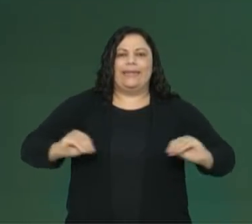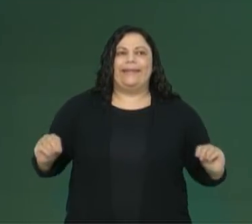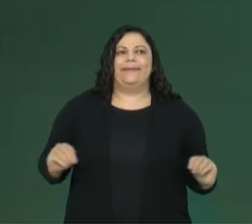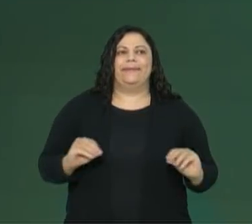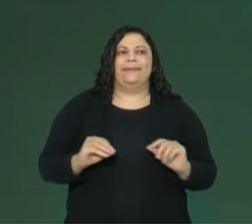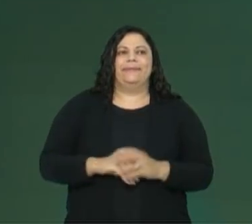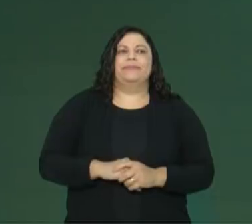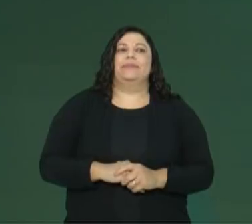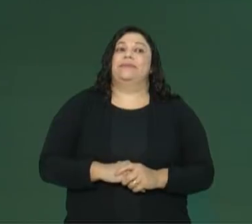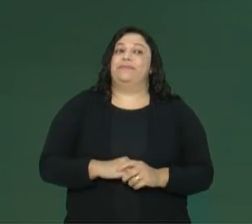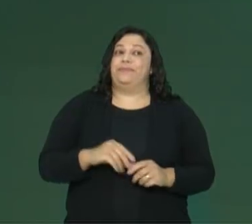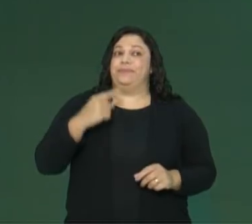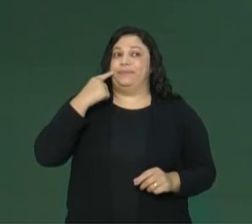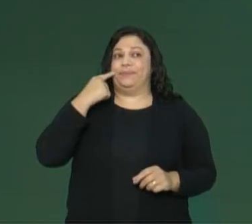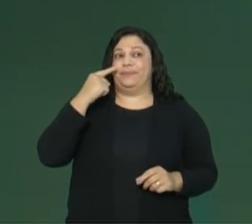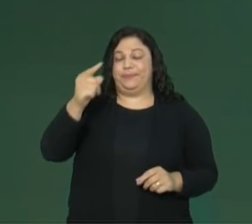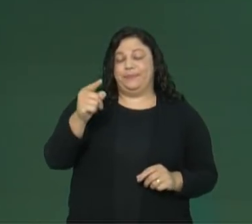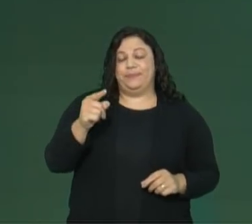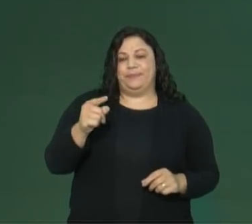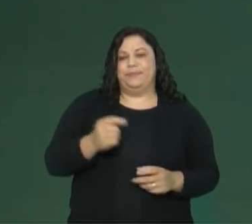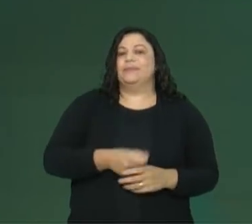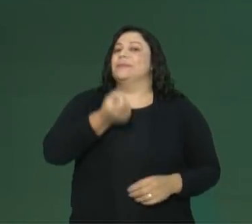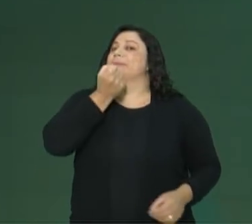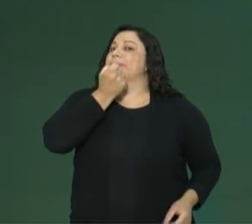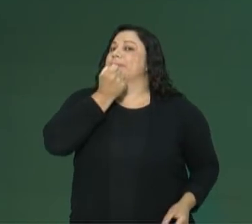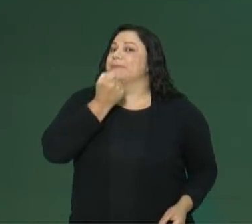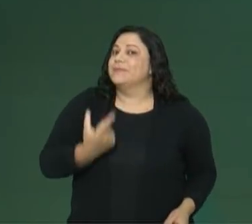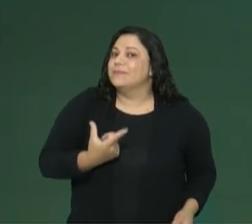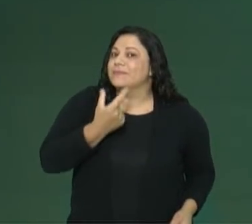maneira de quebrar o ciclo, aqui ó, vermífugo.